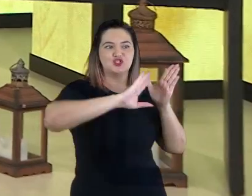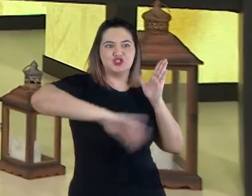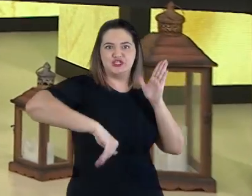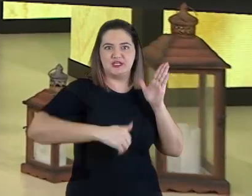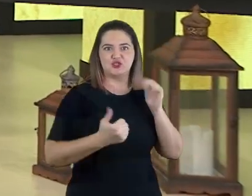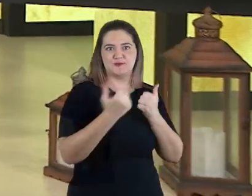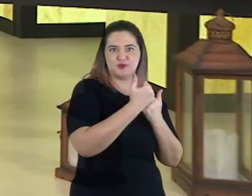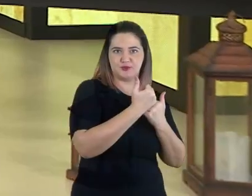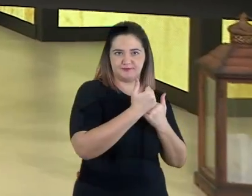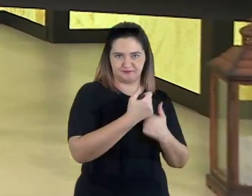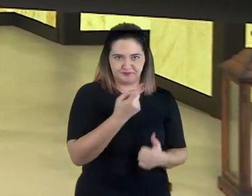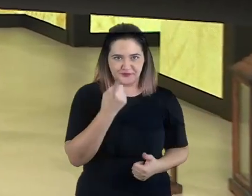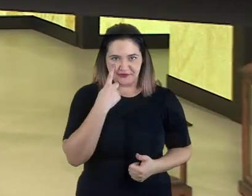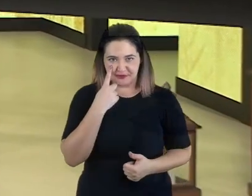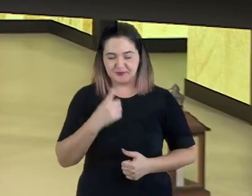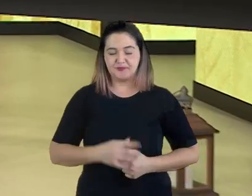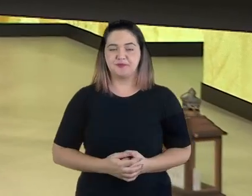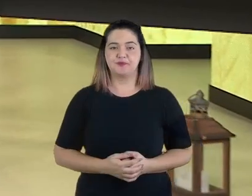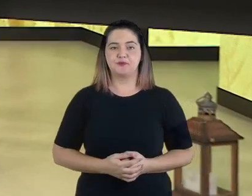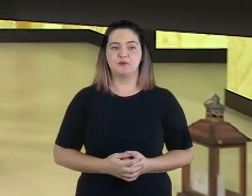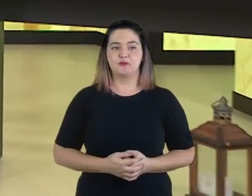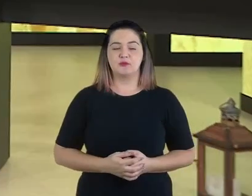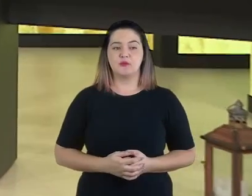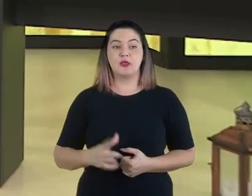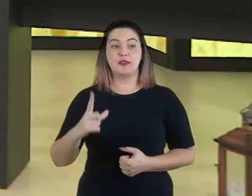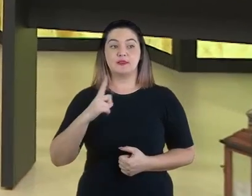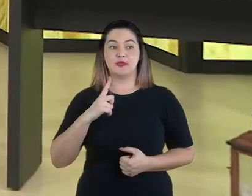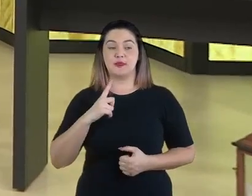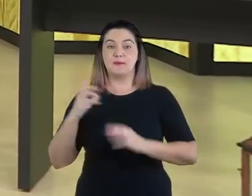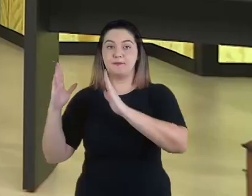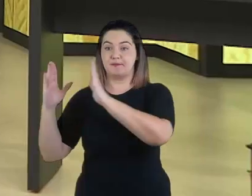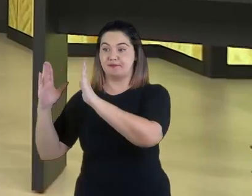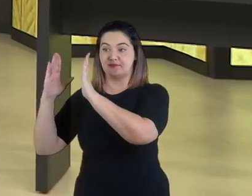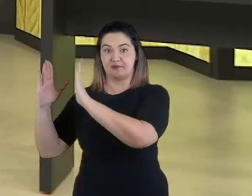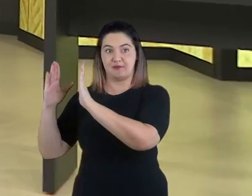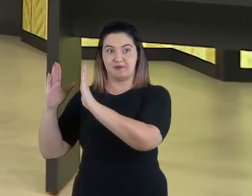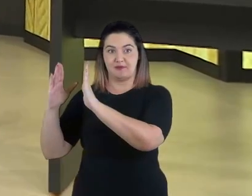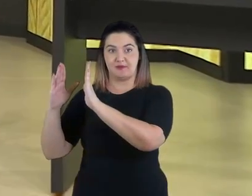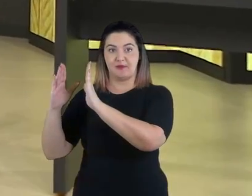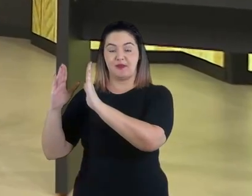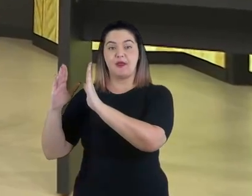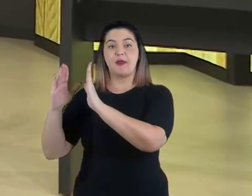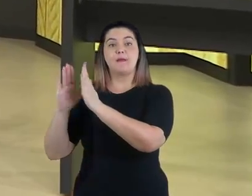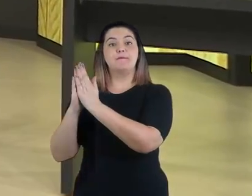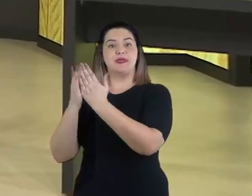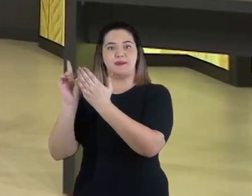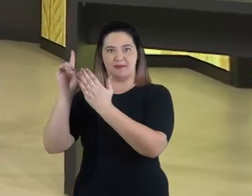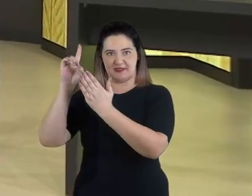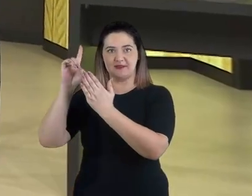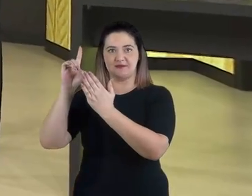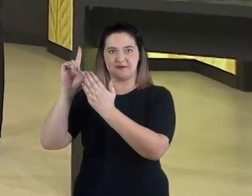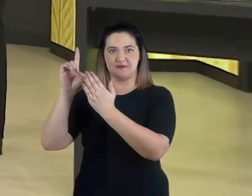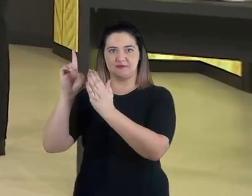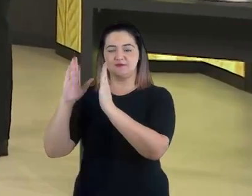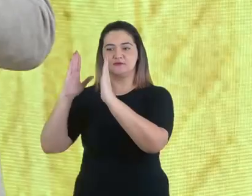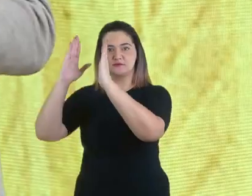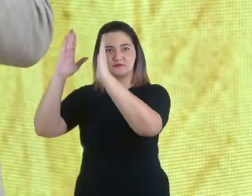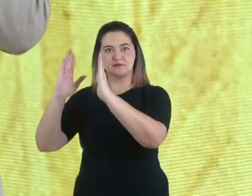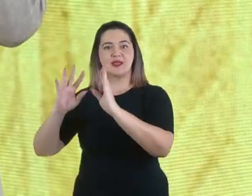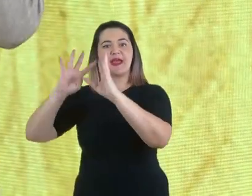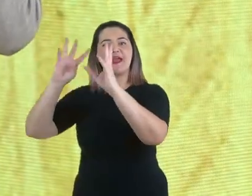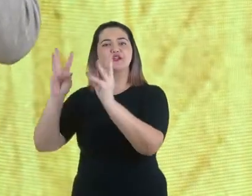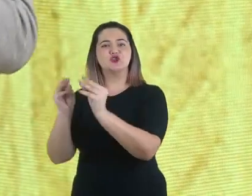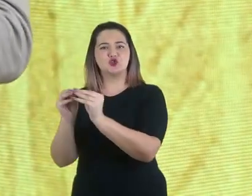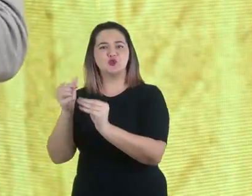De um lado, eu tenho a Bíblia com um resumo dos 10 mandamentos, que, como eu falei com vocês, você pode